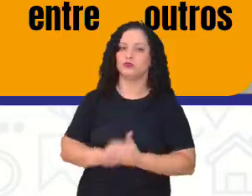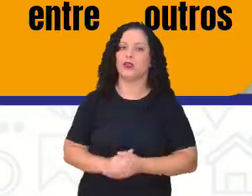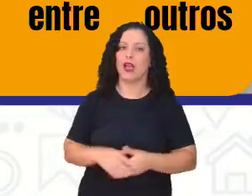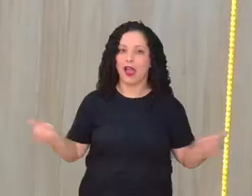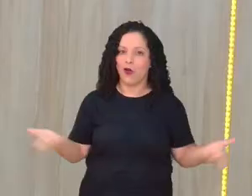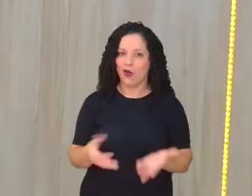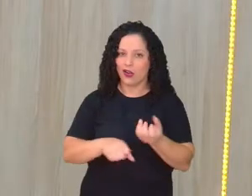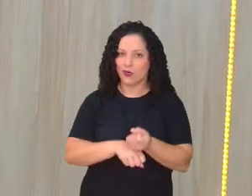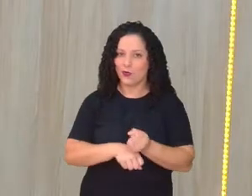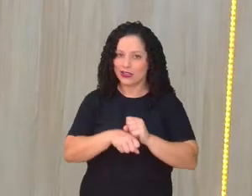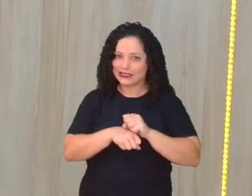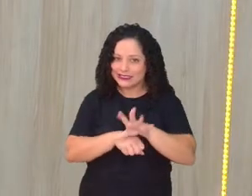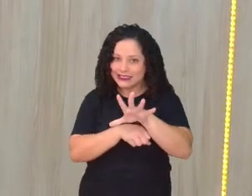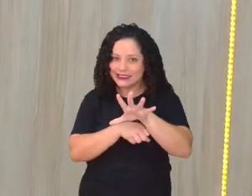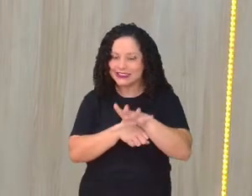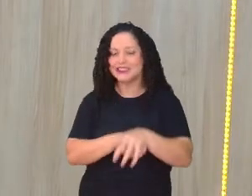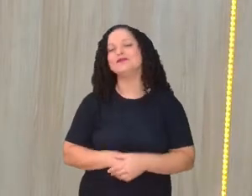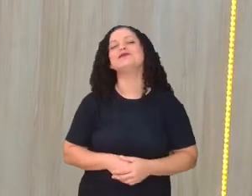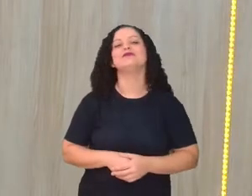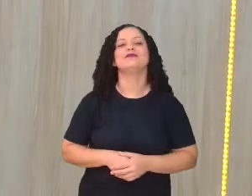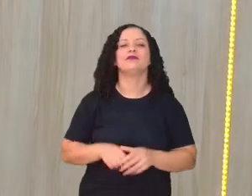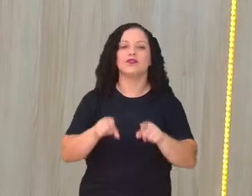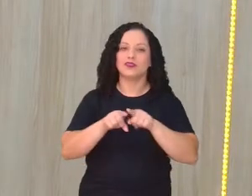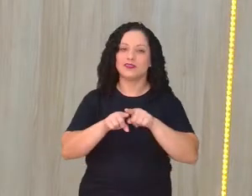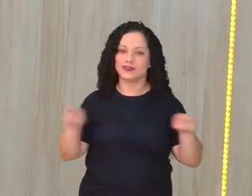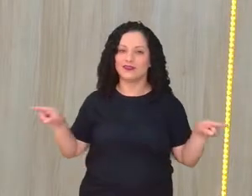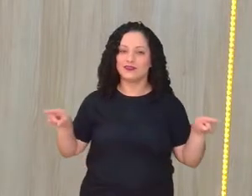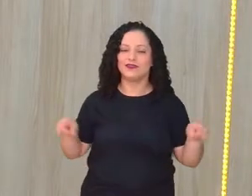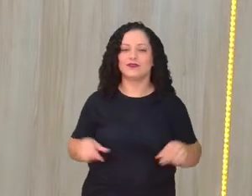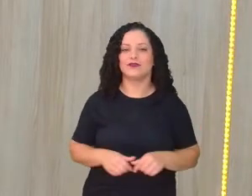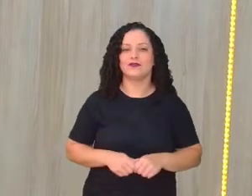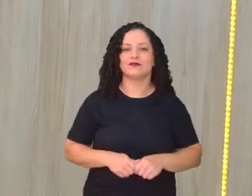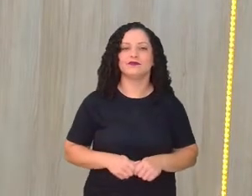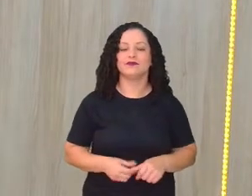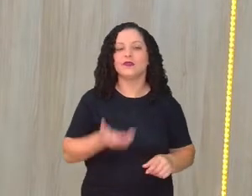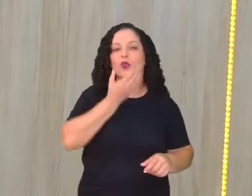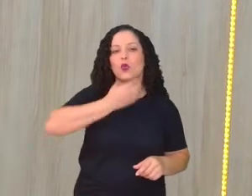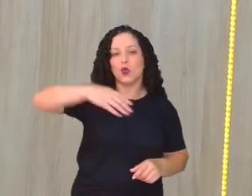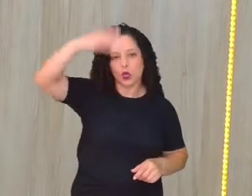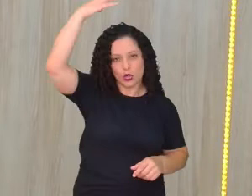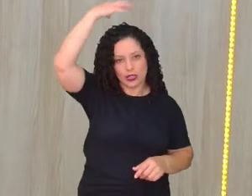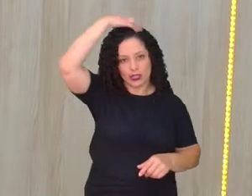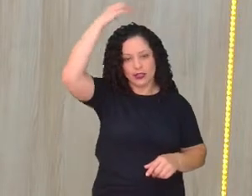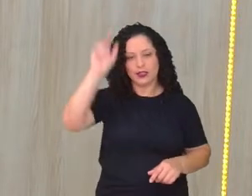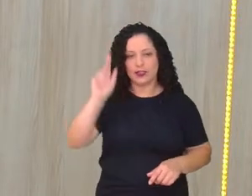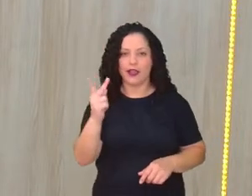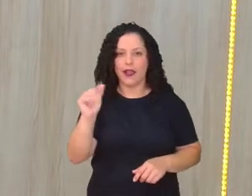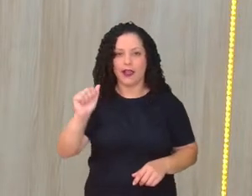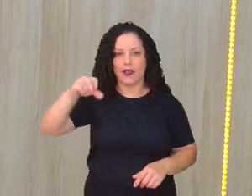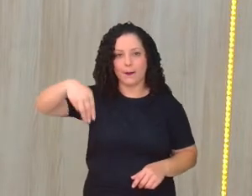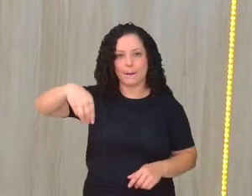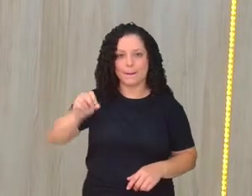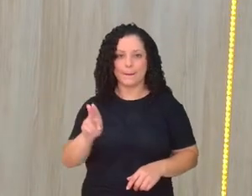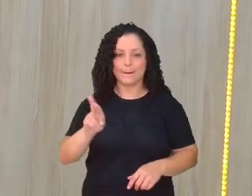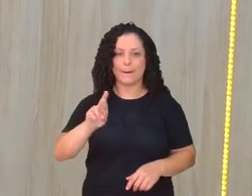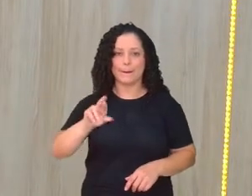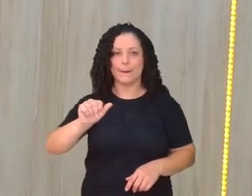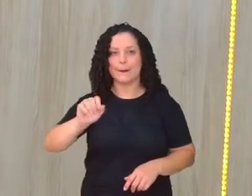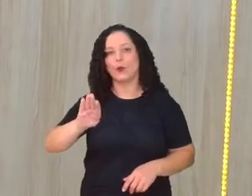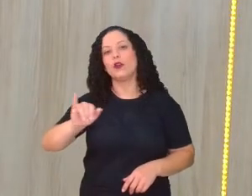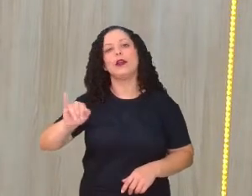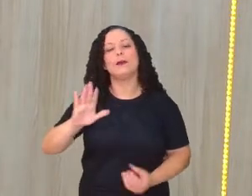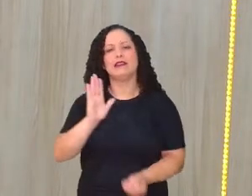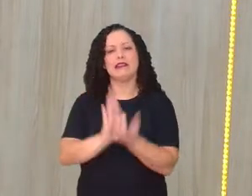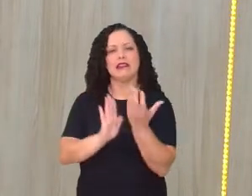aí, ó, uma dica para vocês. O rei Hammurabi, ele não criou todas essas